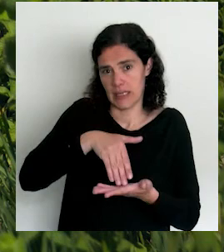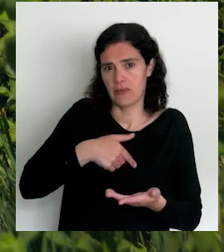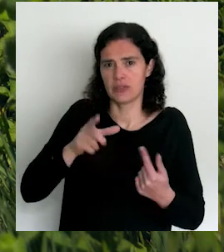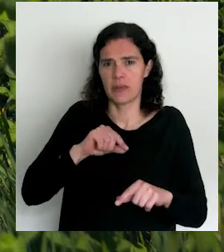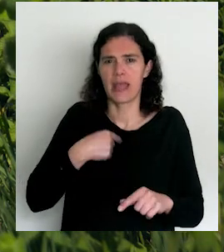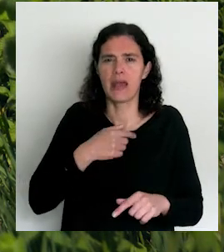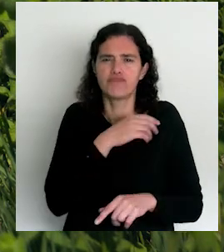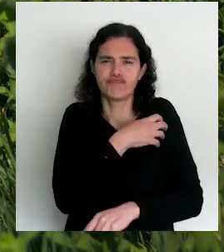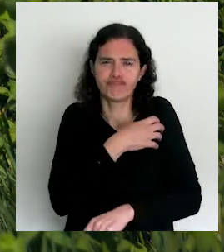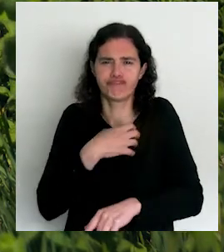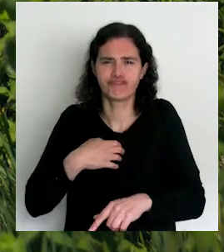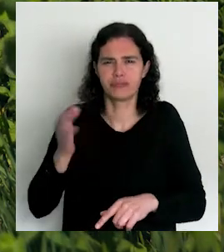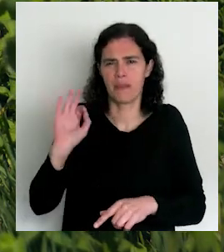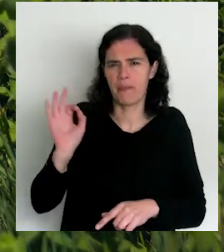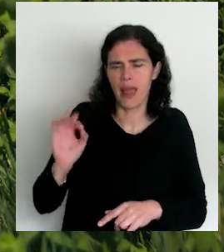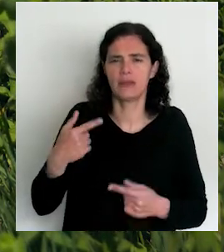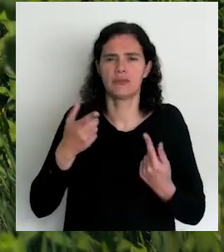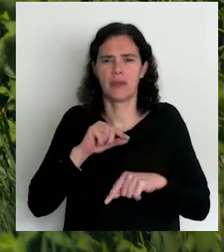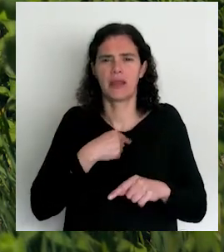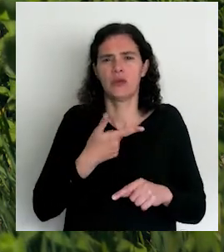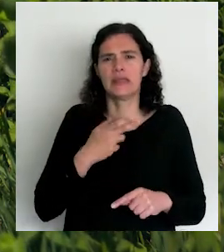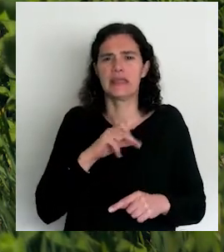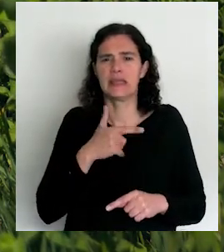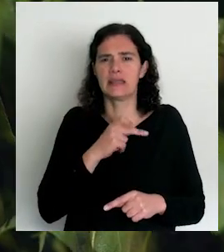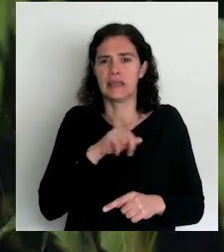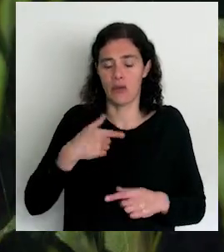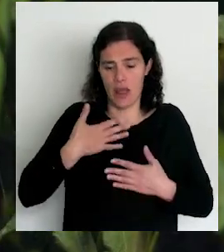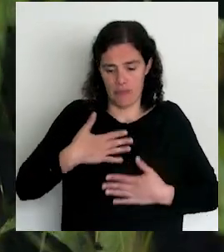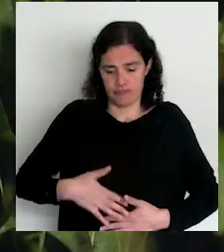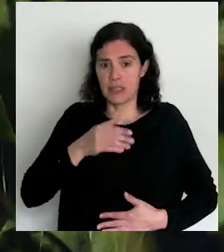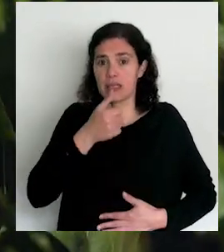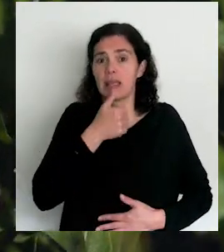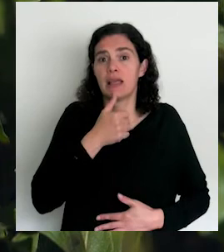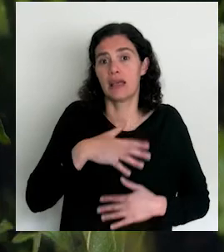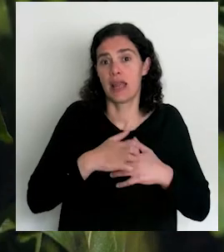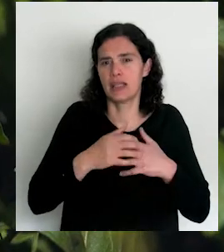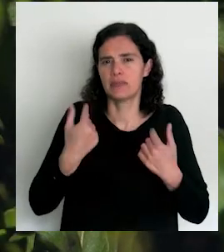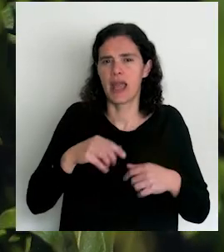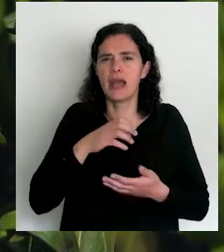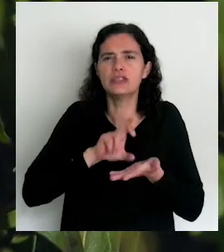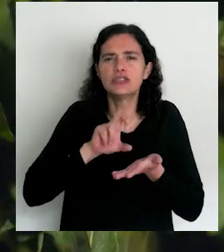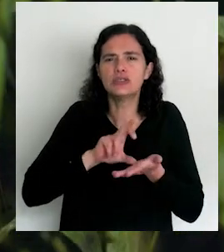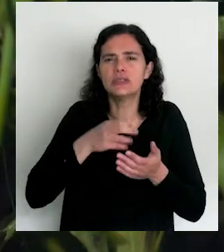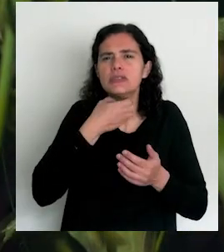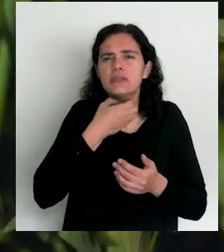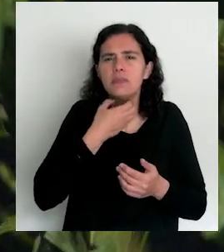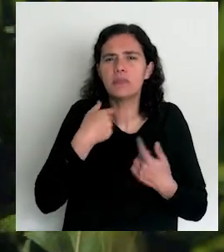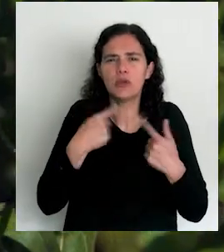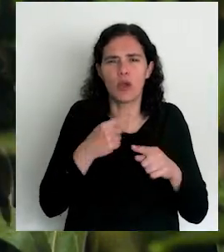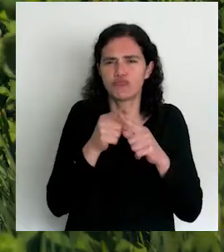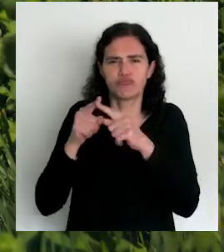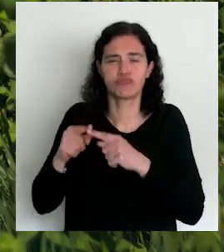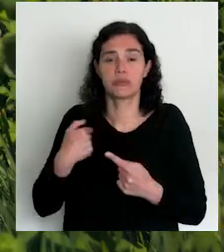também salamandras de pintas amarelas, tem tritão ibérico ou tritão de ventre laranja, tem sapinhos parteiros. Já há muitos anos que